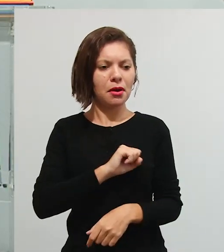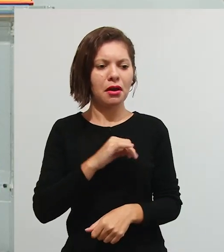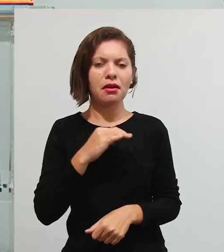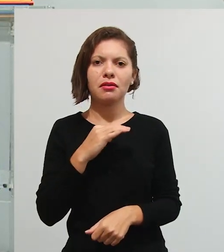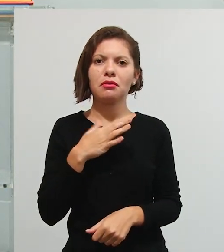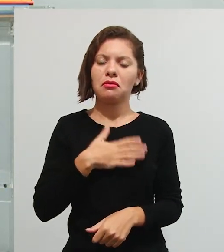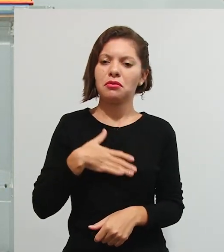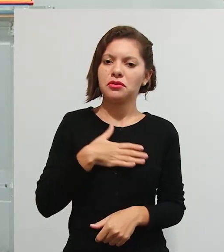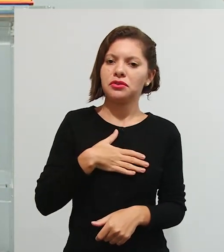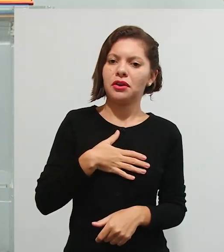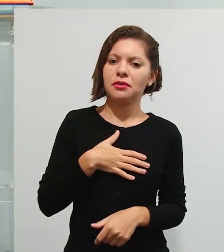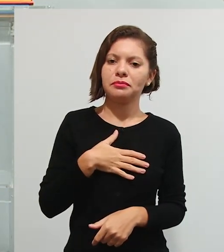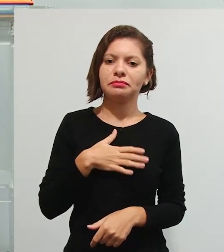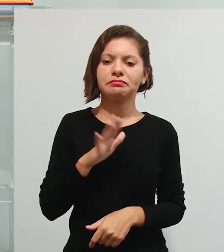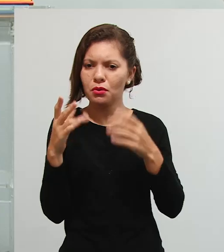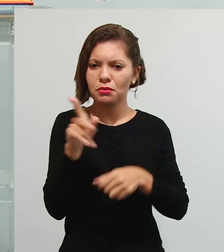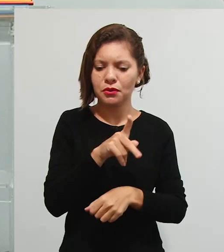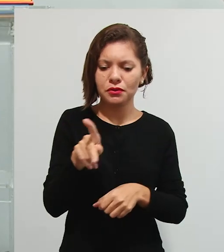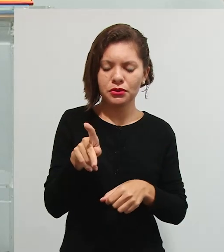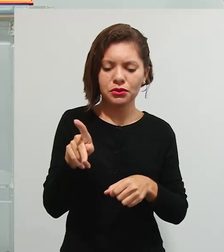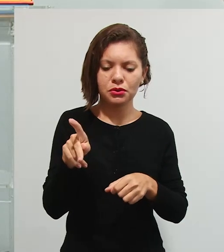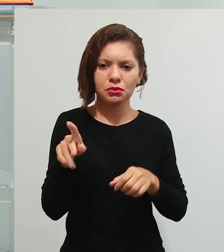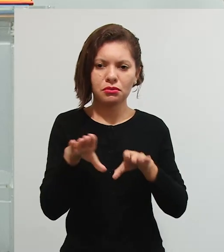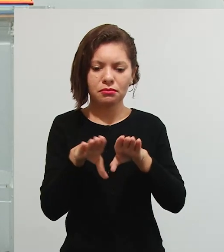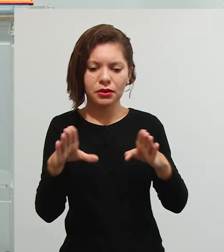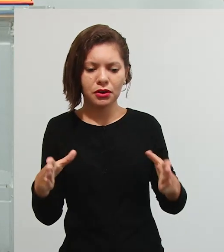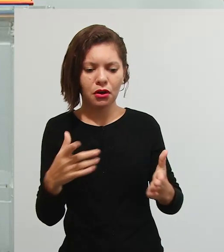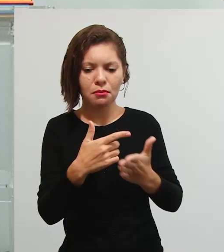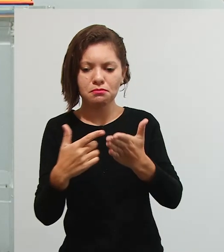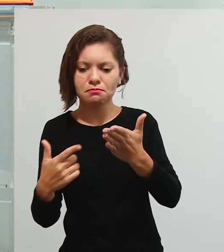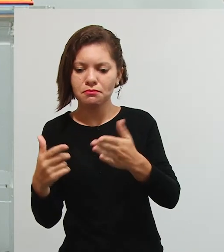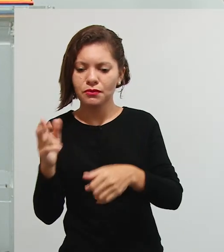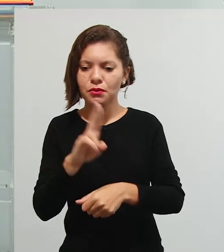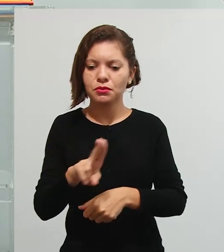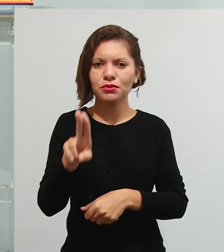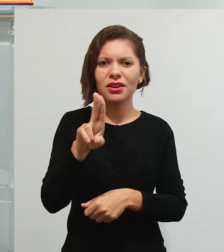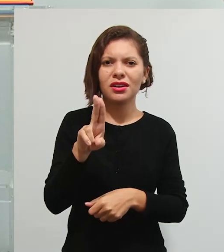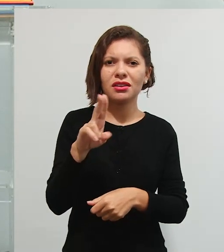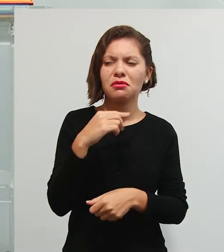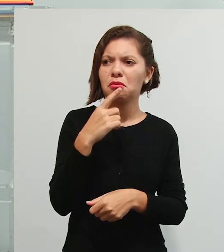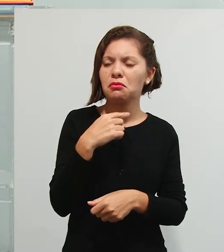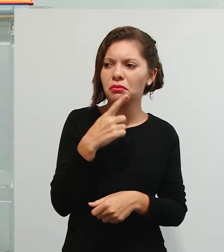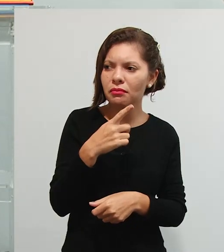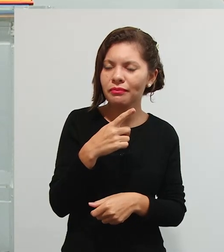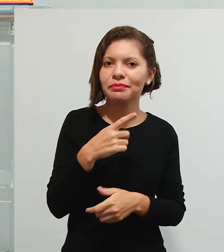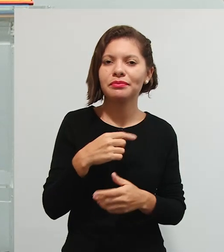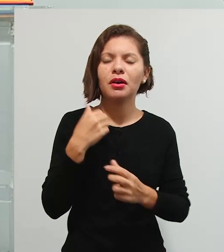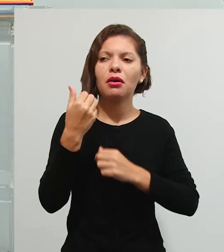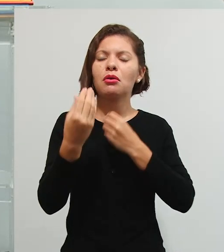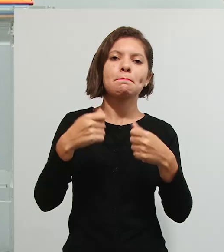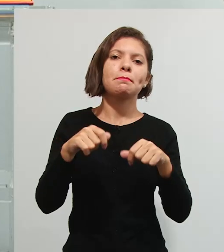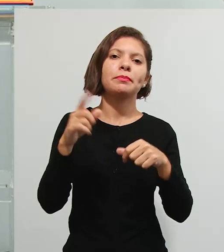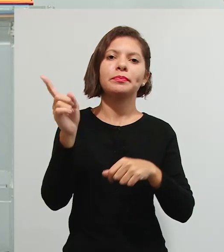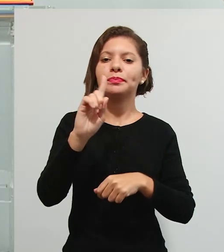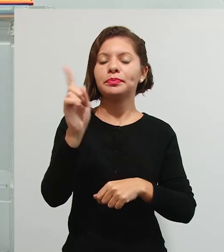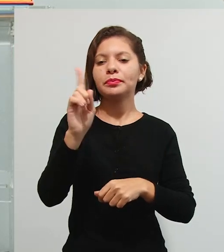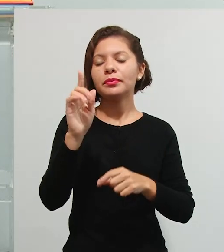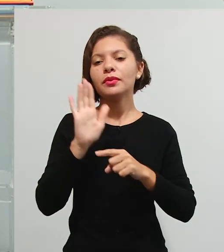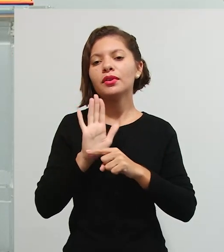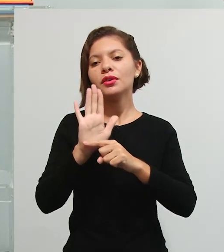ser considerados nesse currículo, vai ser uma intervenção. E essa intervenção, se for o serviço, se for a